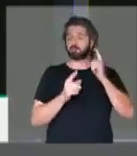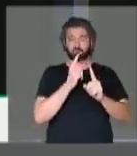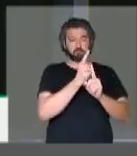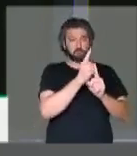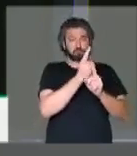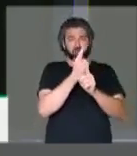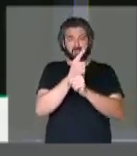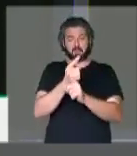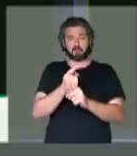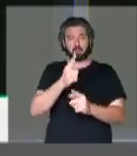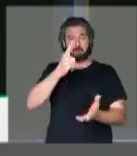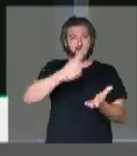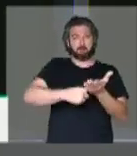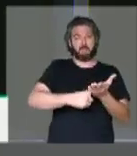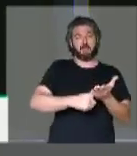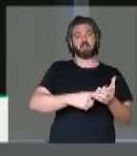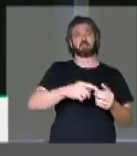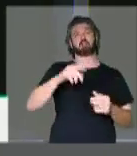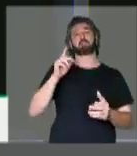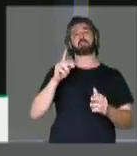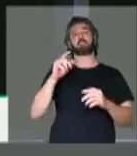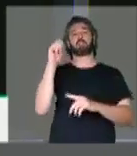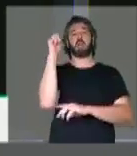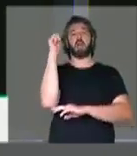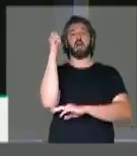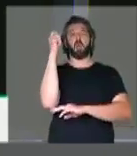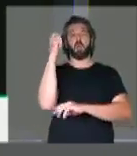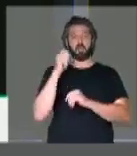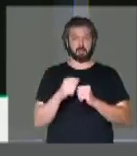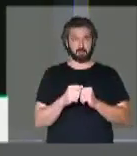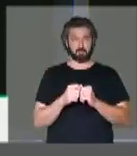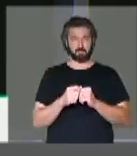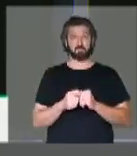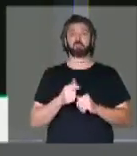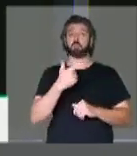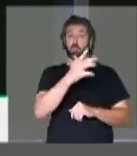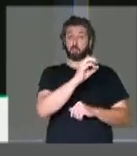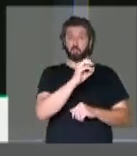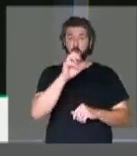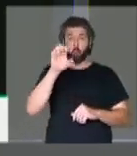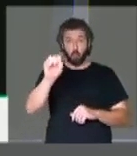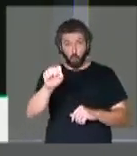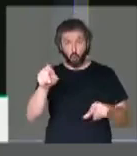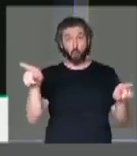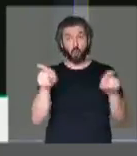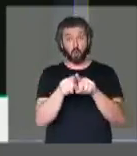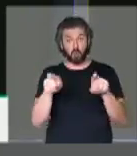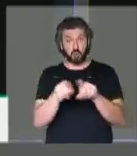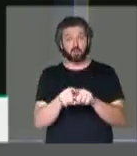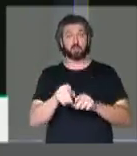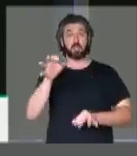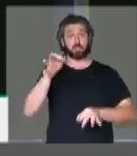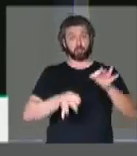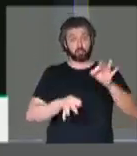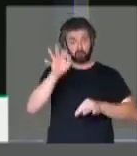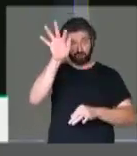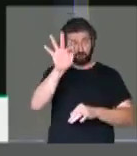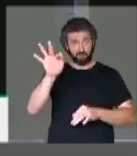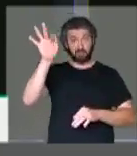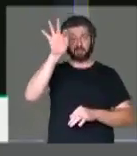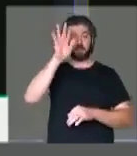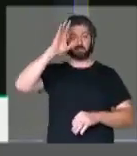e delimitação de alcântara em 2008 também as a justiça